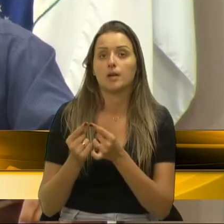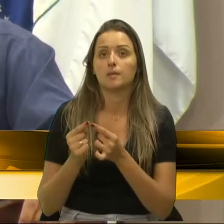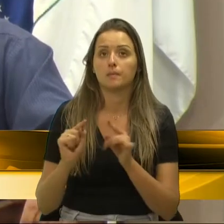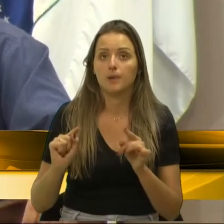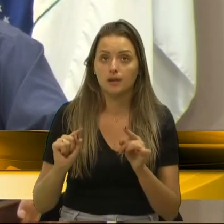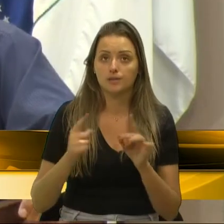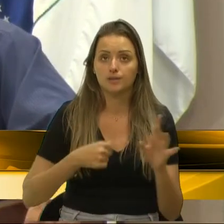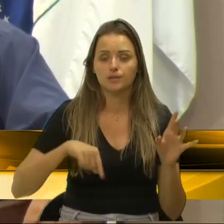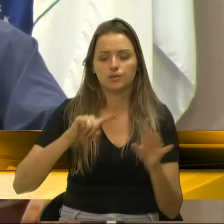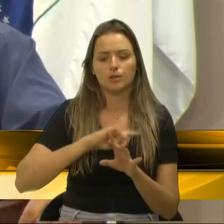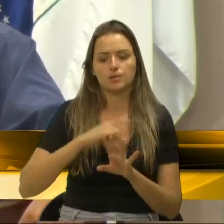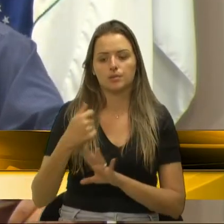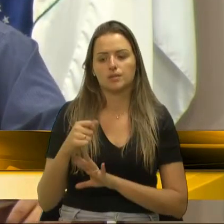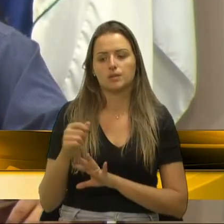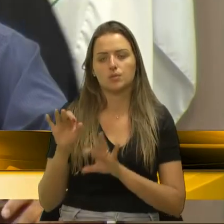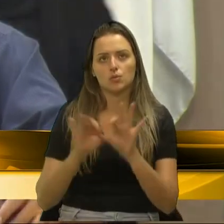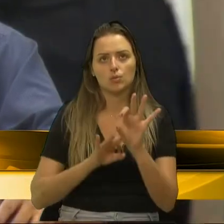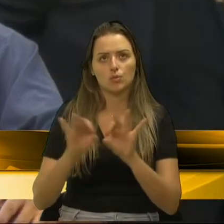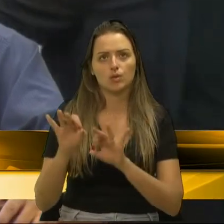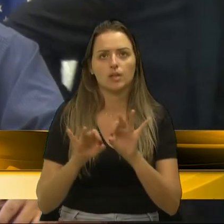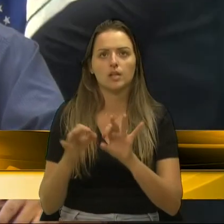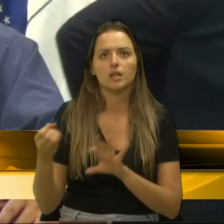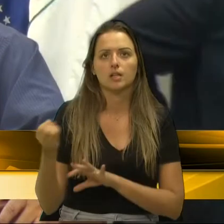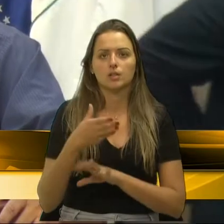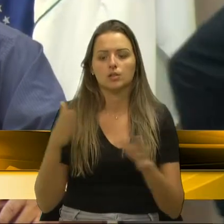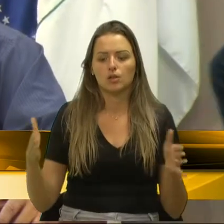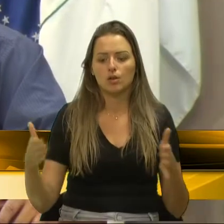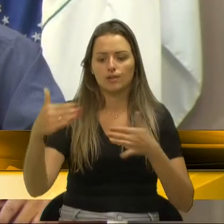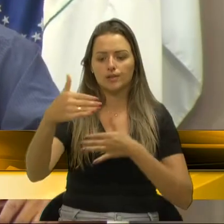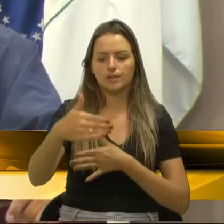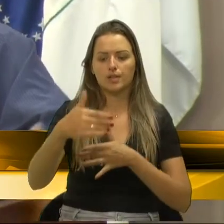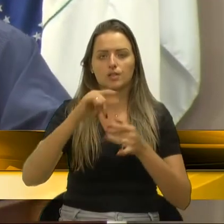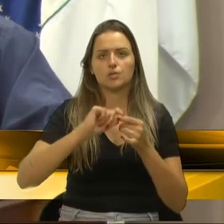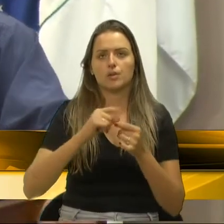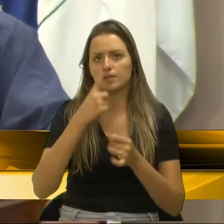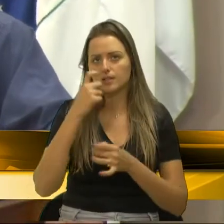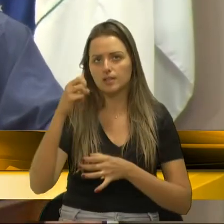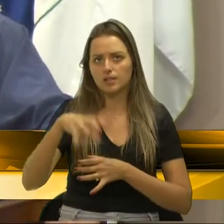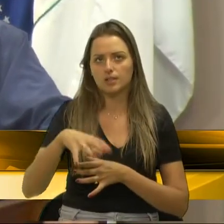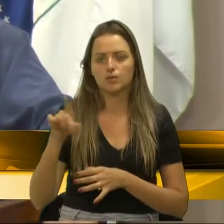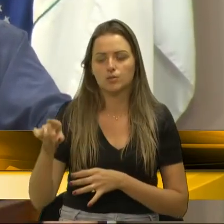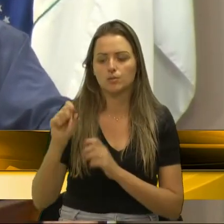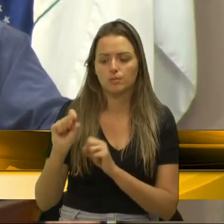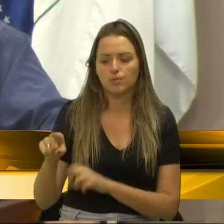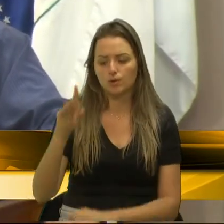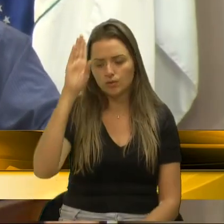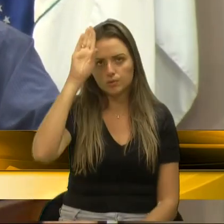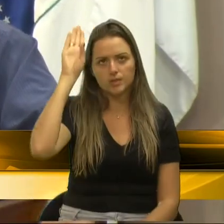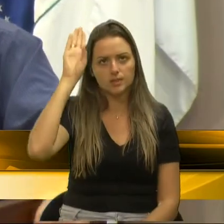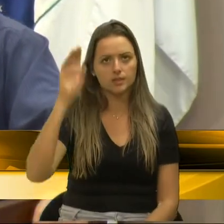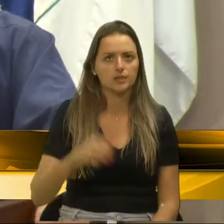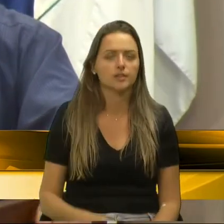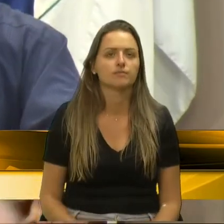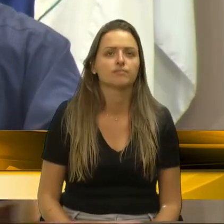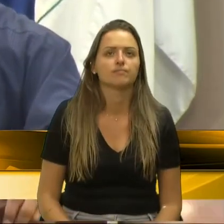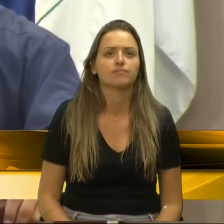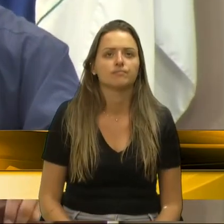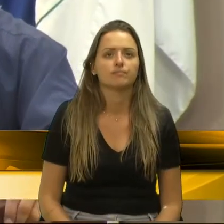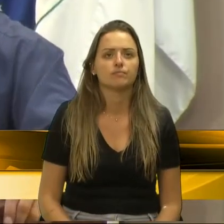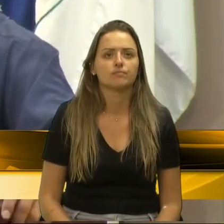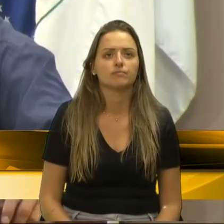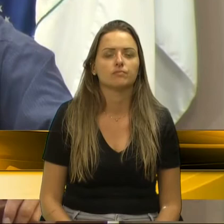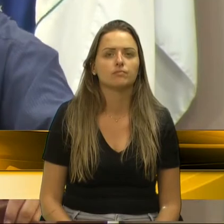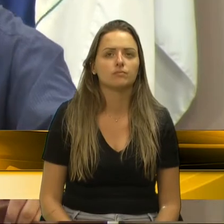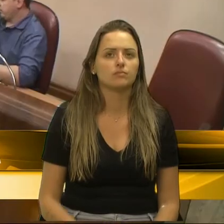nós necessitamos, precisamos de novas caixas para fazer nova instalação. Sua parte, vereador Bressan. Vereador